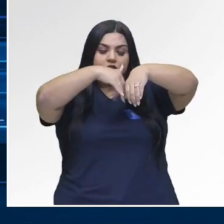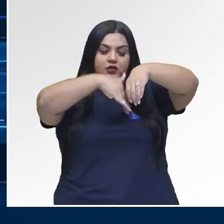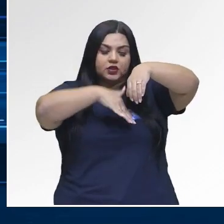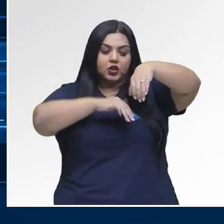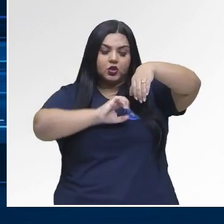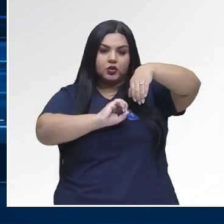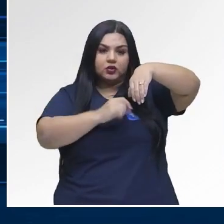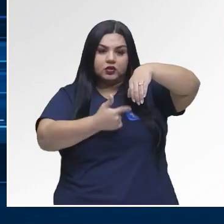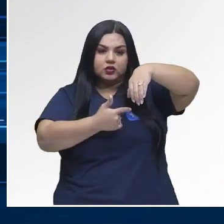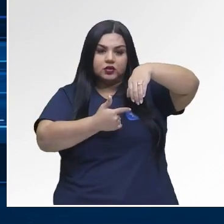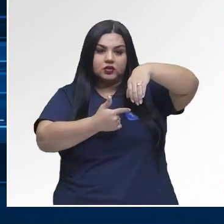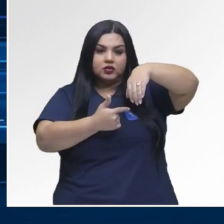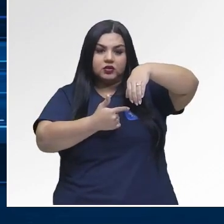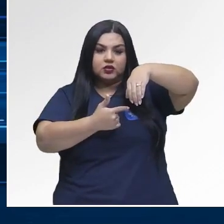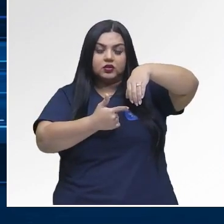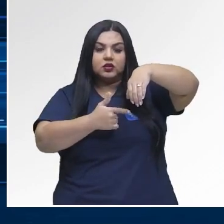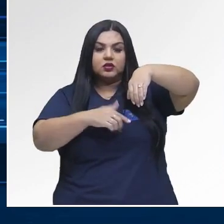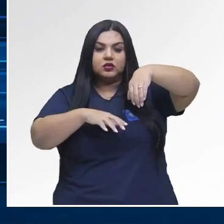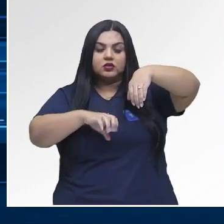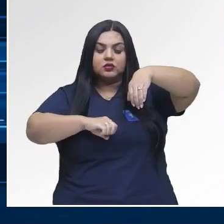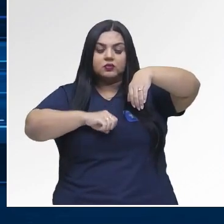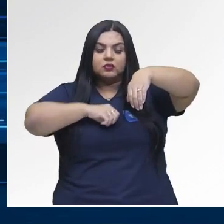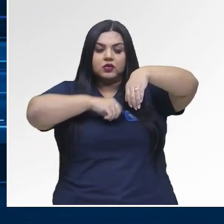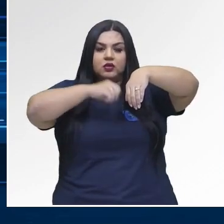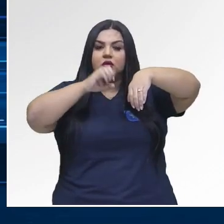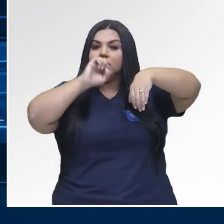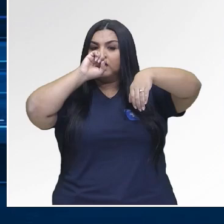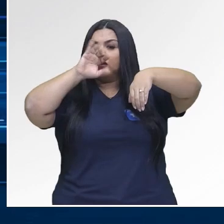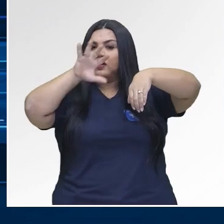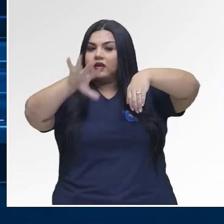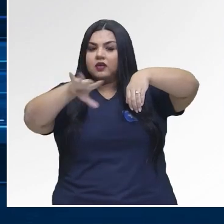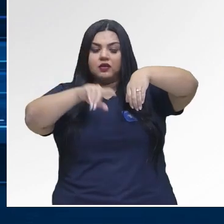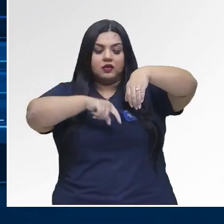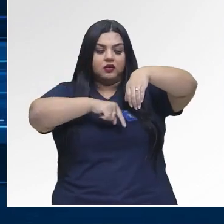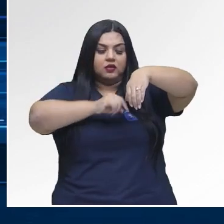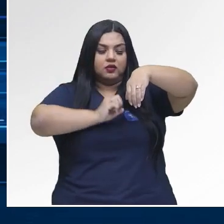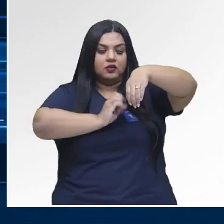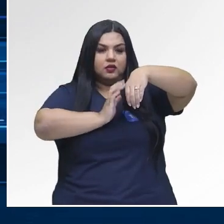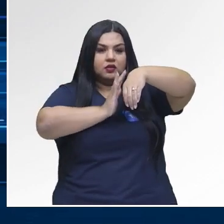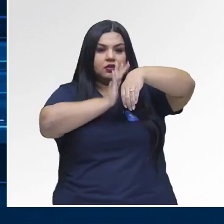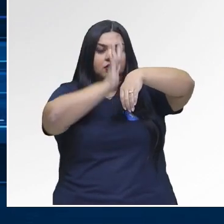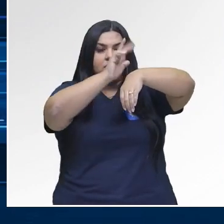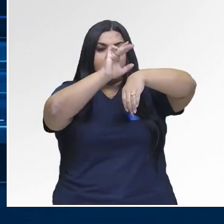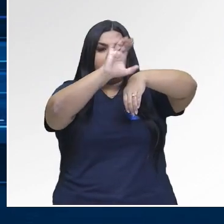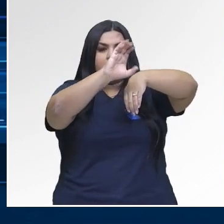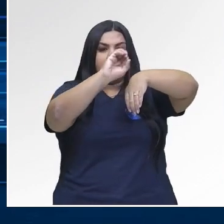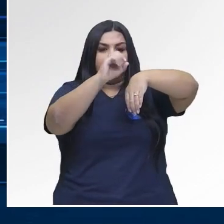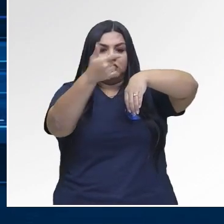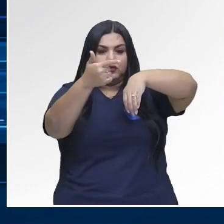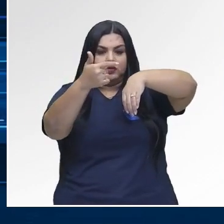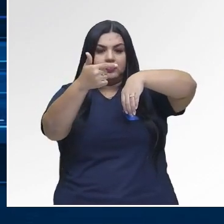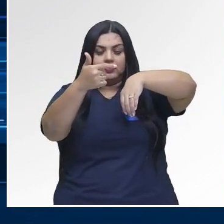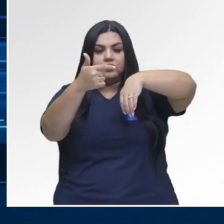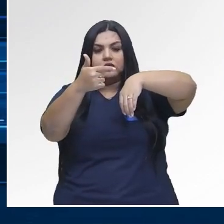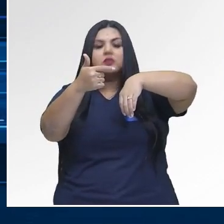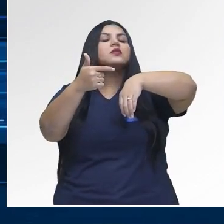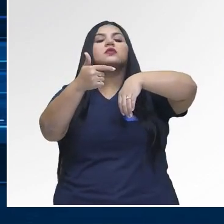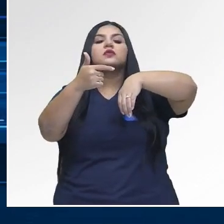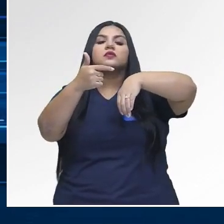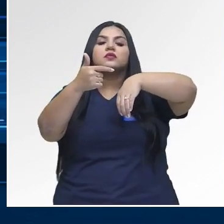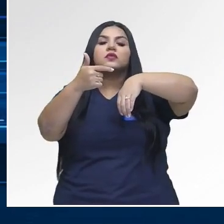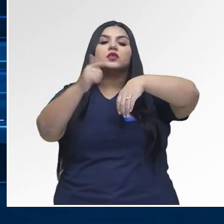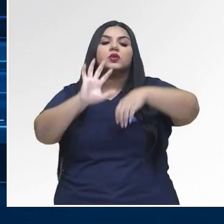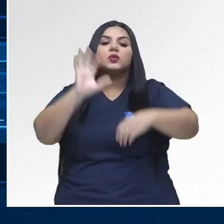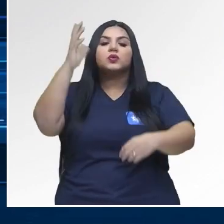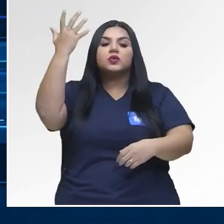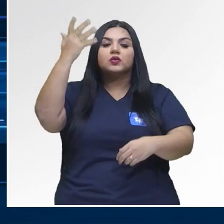células, tá? E aí, quando eu expiro, eu libero o gás carbônico que as outras hemácias trouxeram. E aí